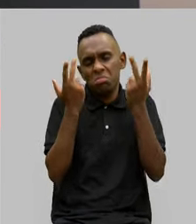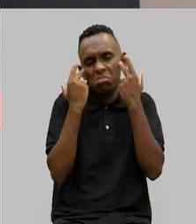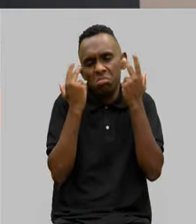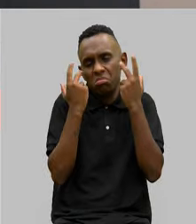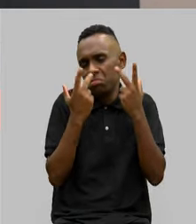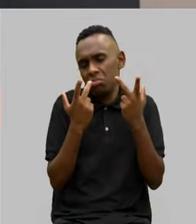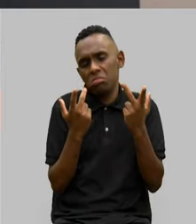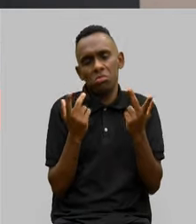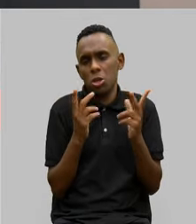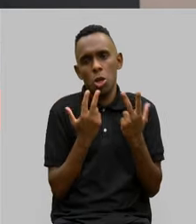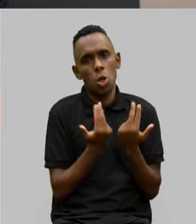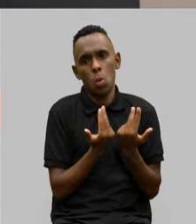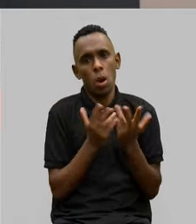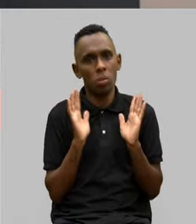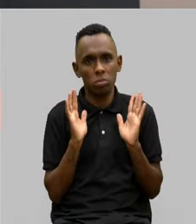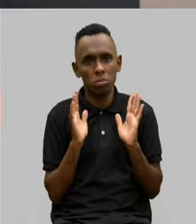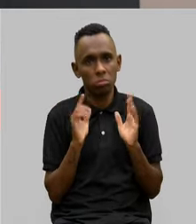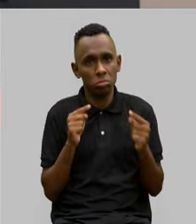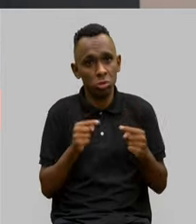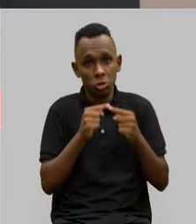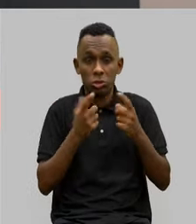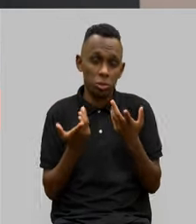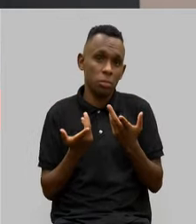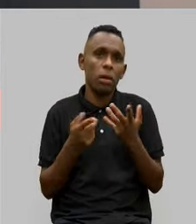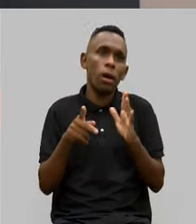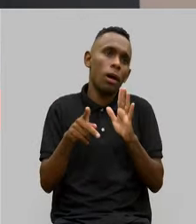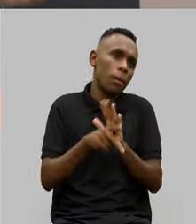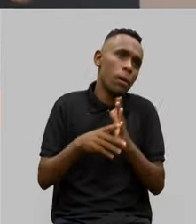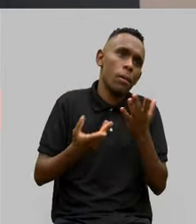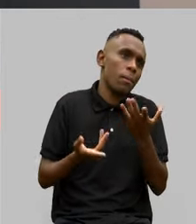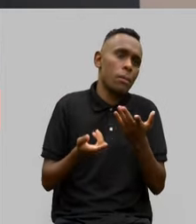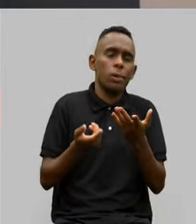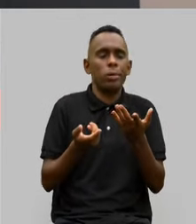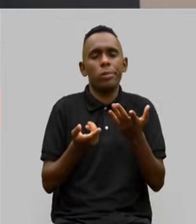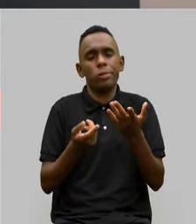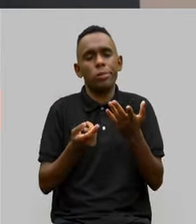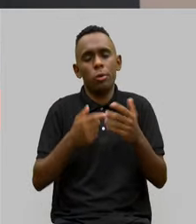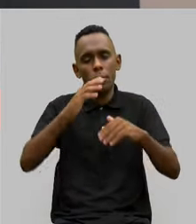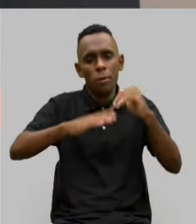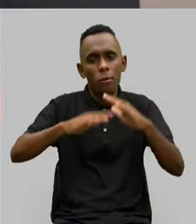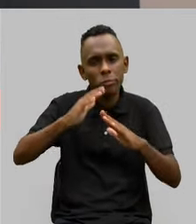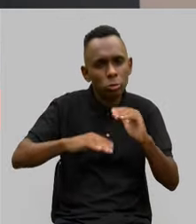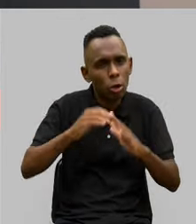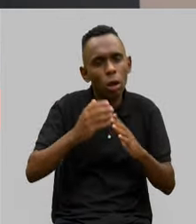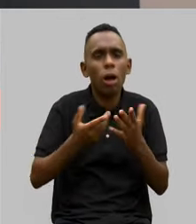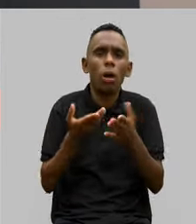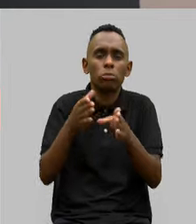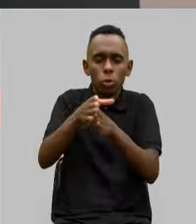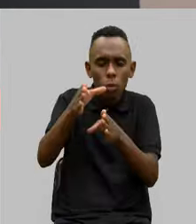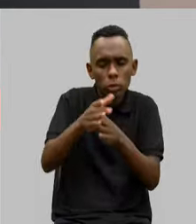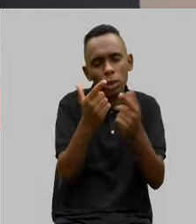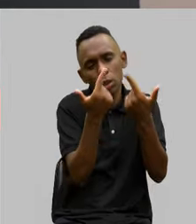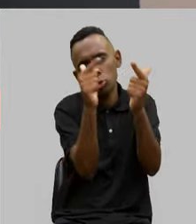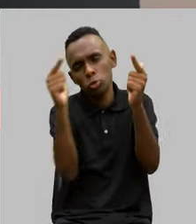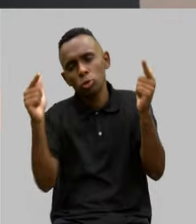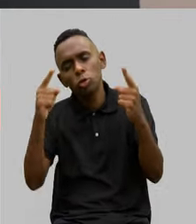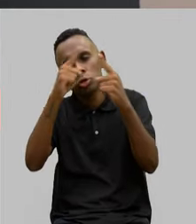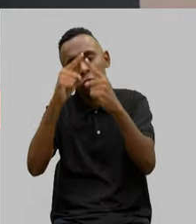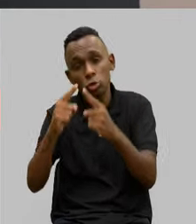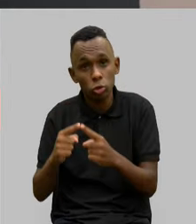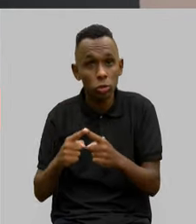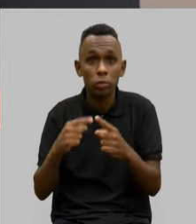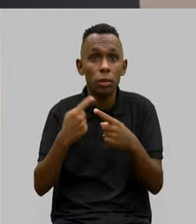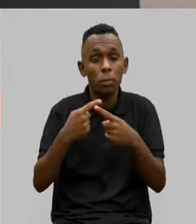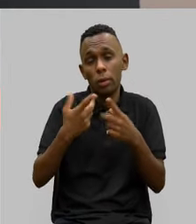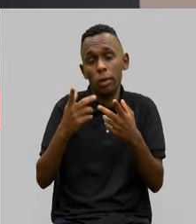amido tanto que os nutricionistas trocam ah faça isso é alternativa is o sâo porque para o seu organismo é uma planta